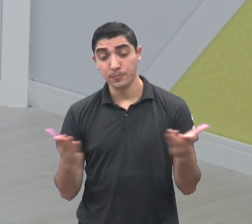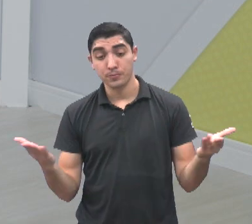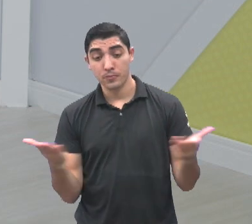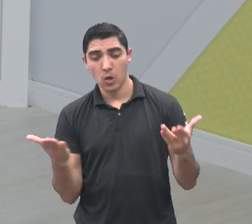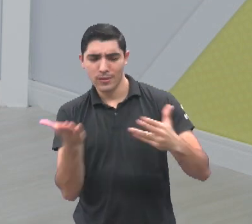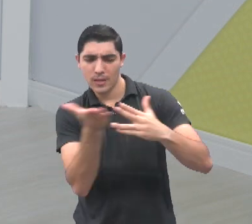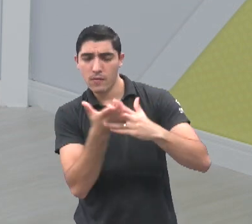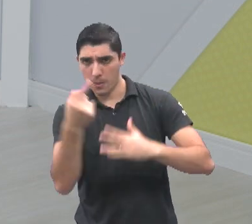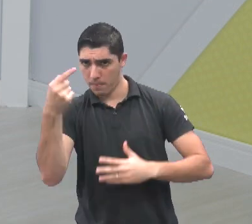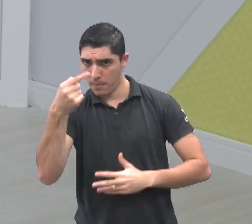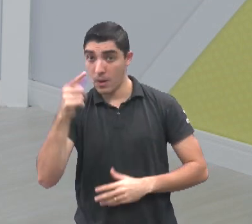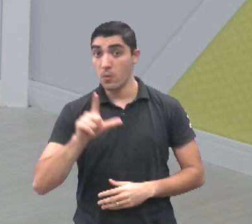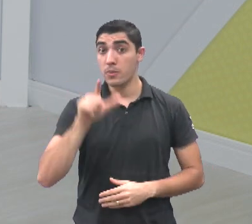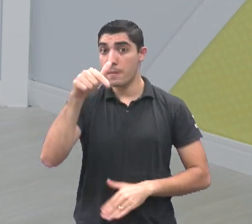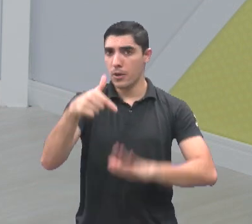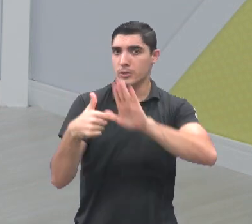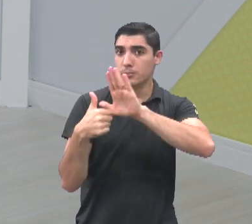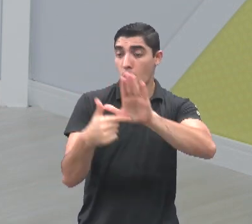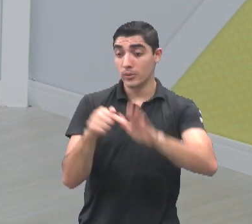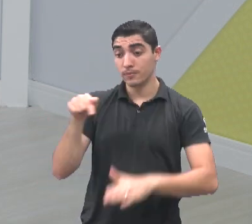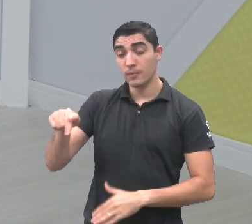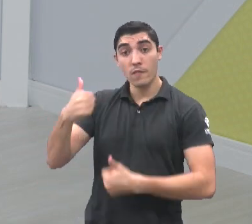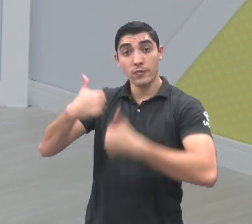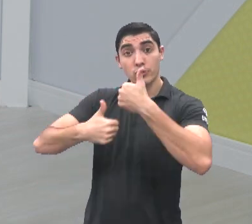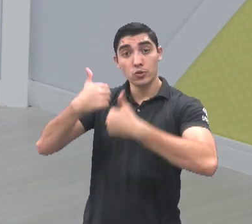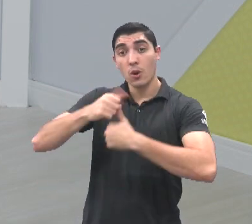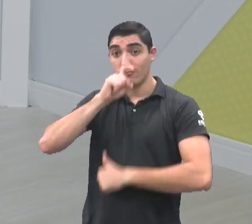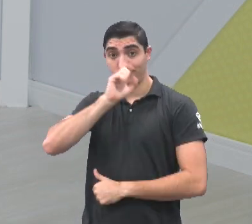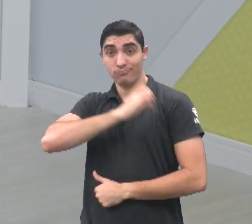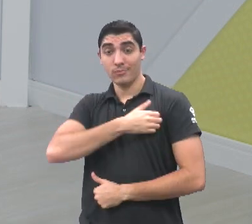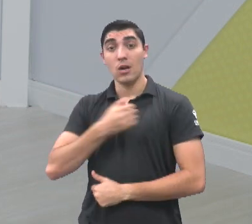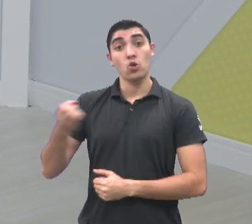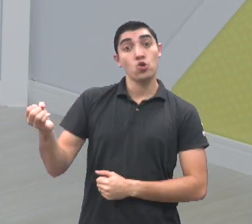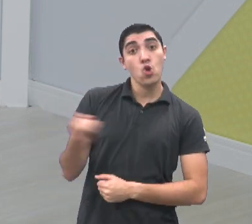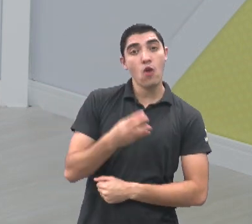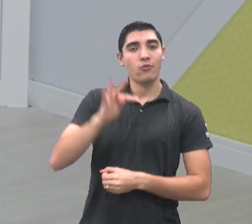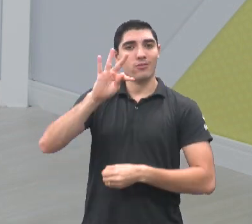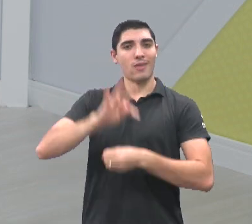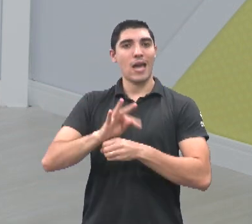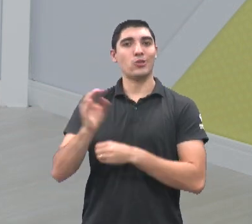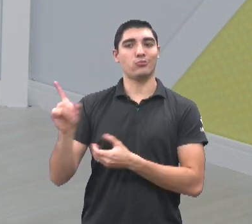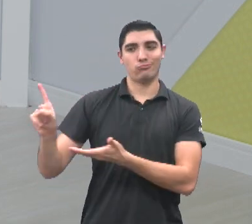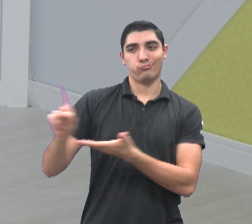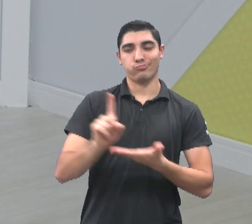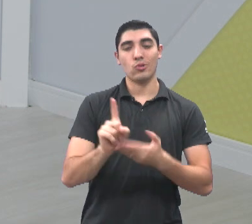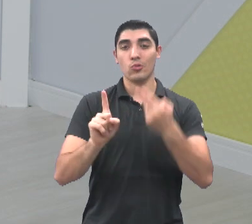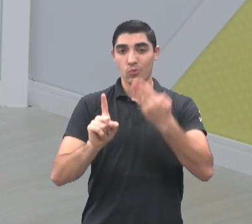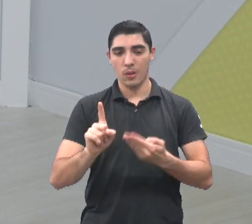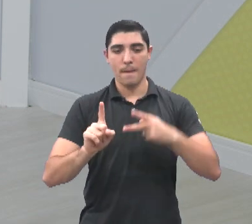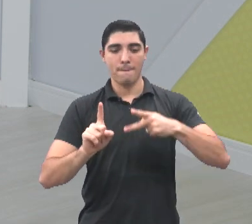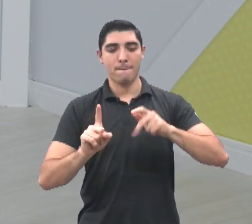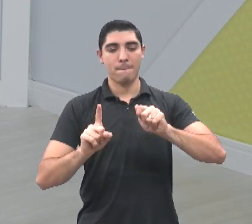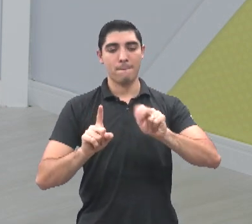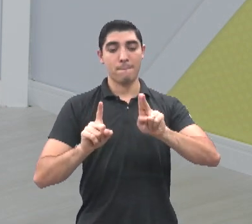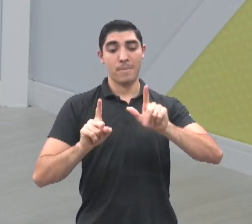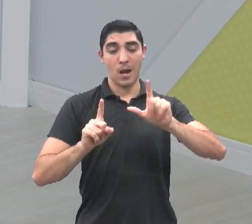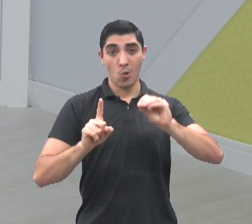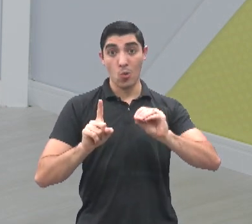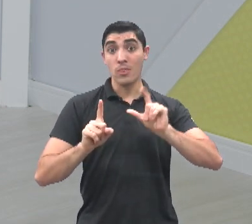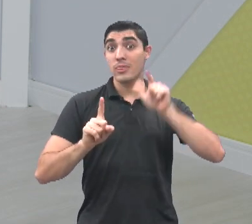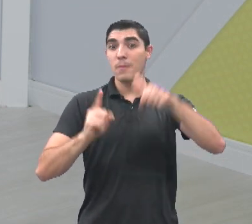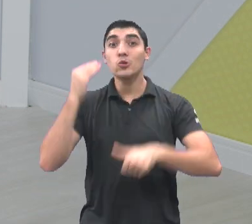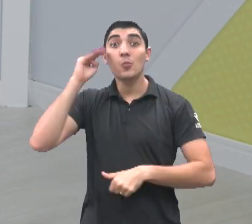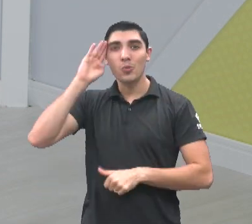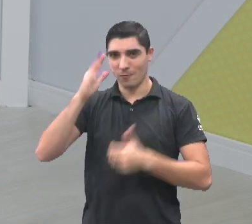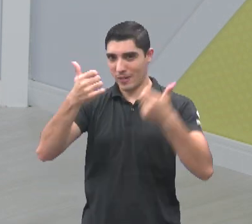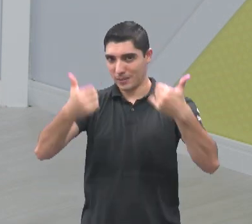intervalo do dia. Na volta, tudo sobre o São José, a chegada do novo técnico, o Paulo Roberto, todos os detalhes. O Brunão esteve lá, ele vai contar tudo para você, não sai